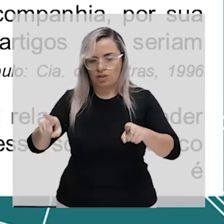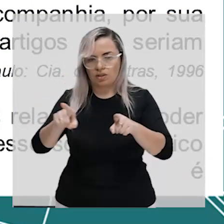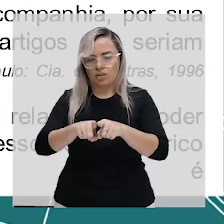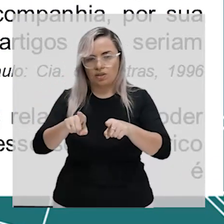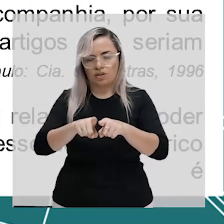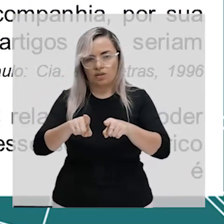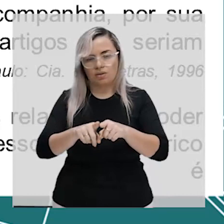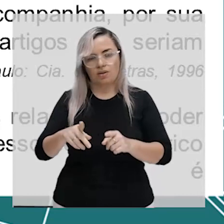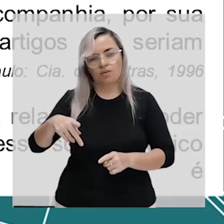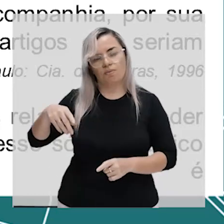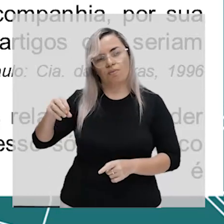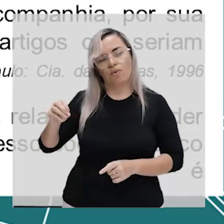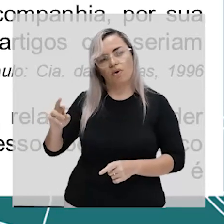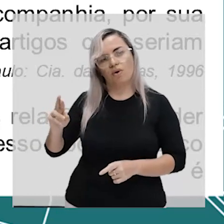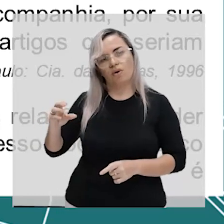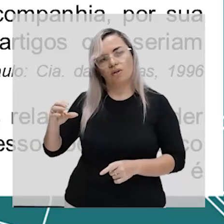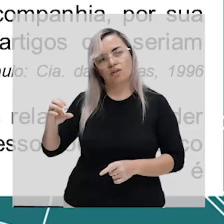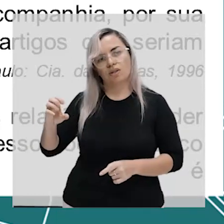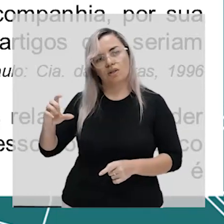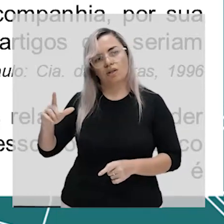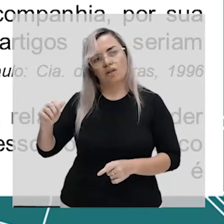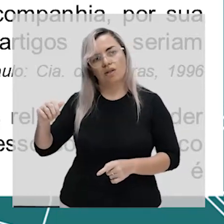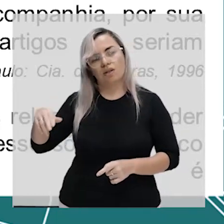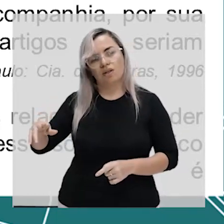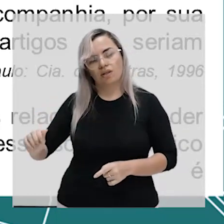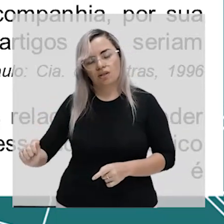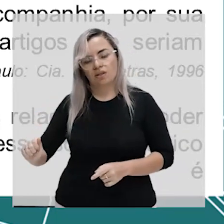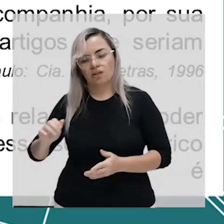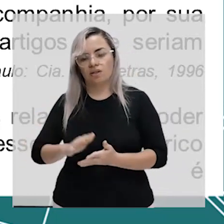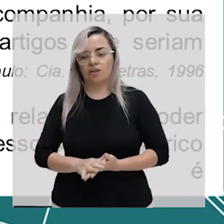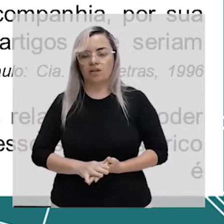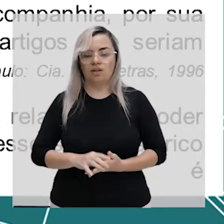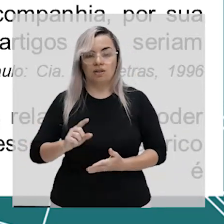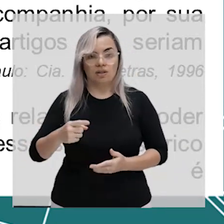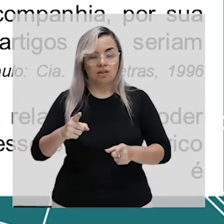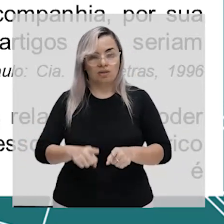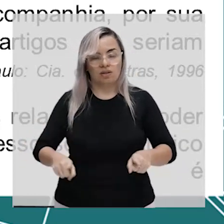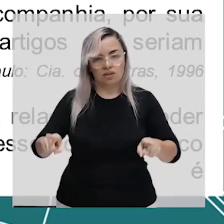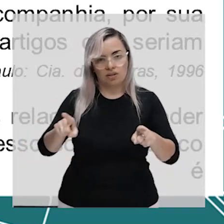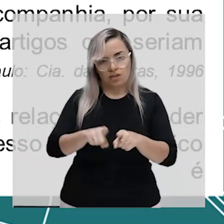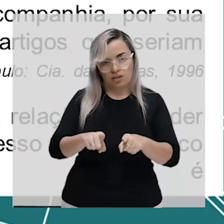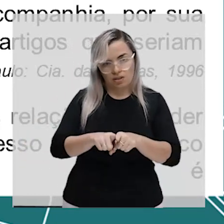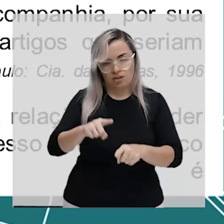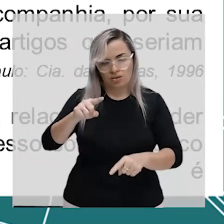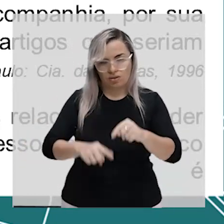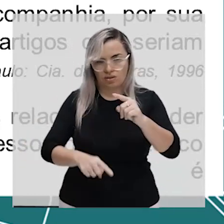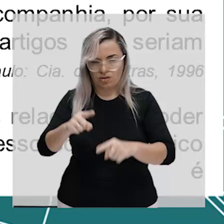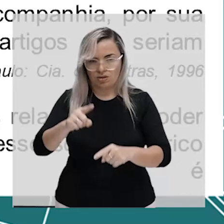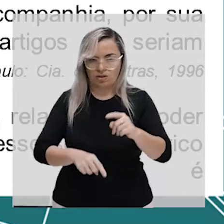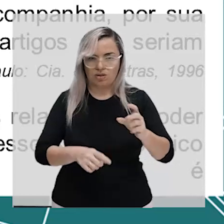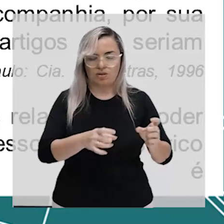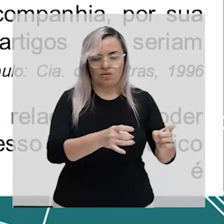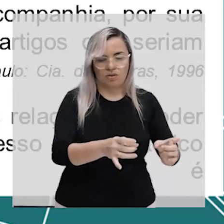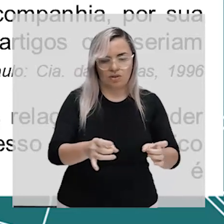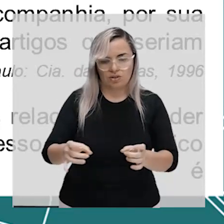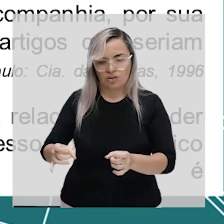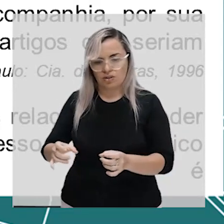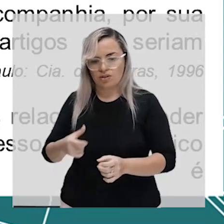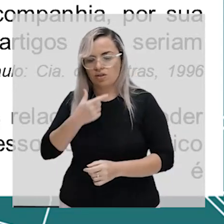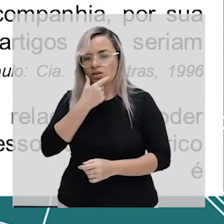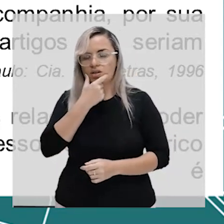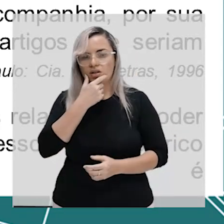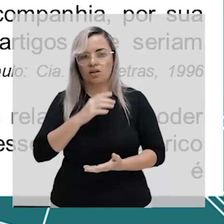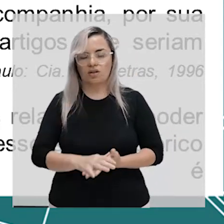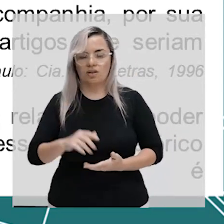na Inglaterra. Então, claramente, nós estamos tendo ações do quê? Do imperialismo inglês.